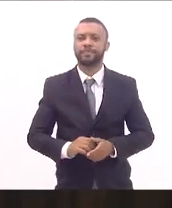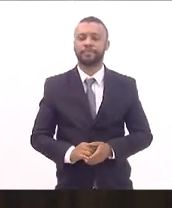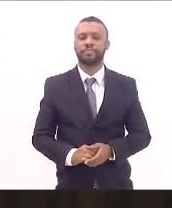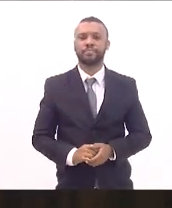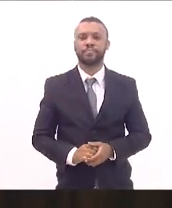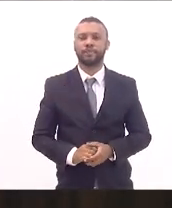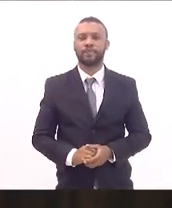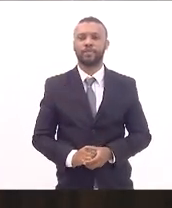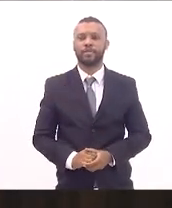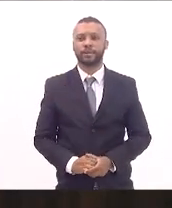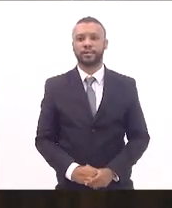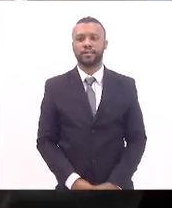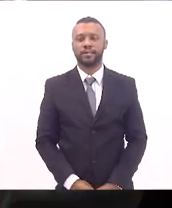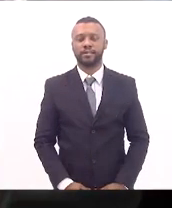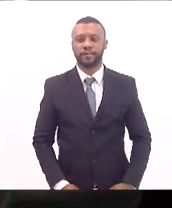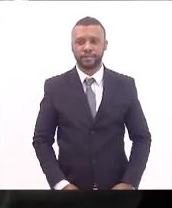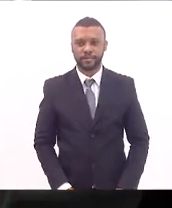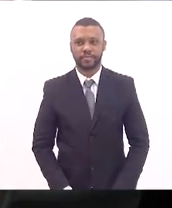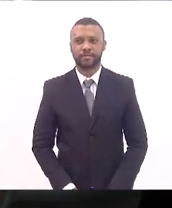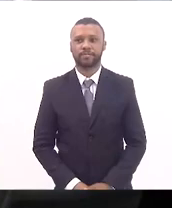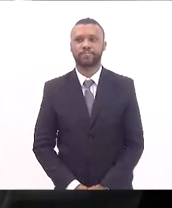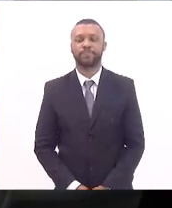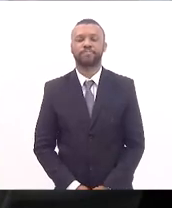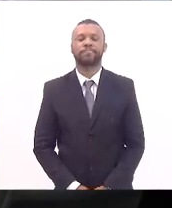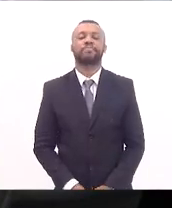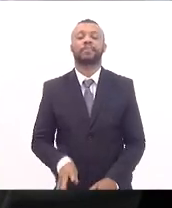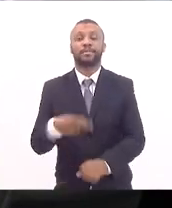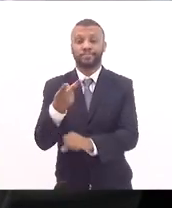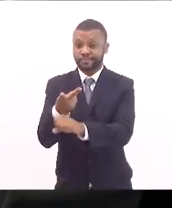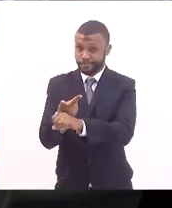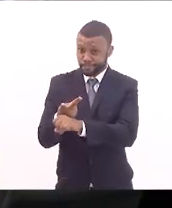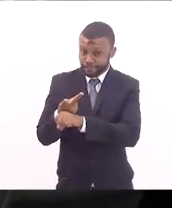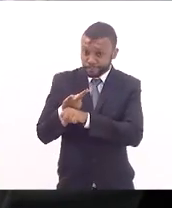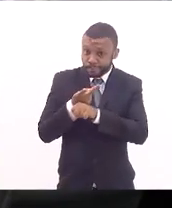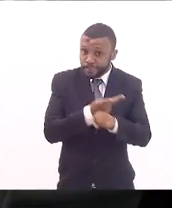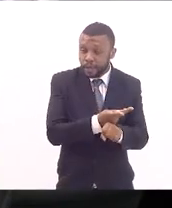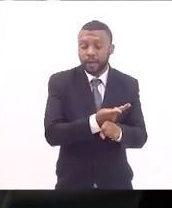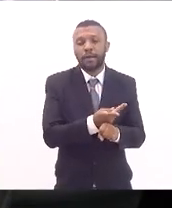companhia e tá com sede